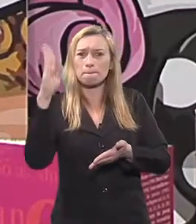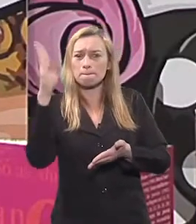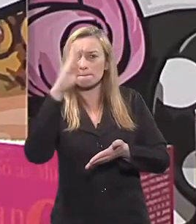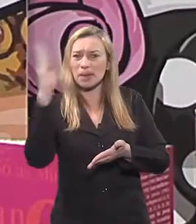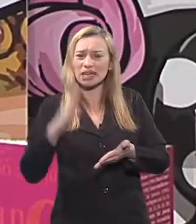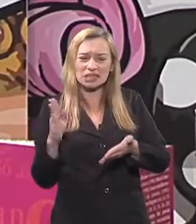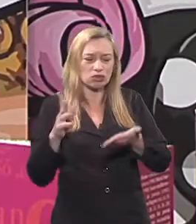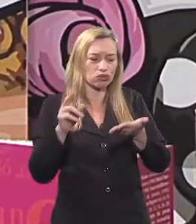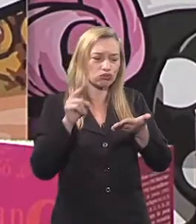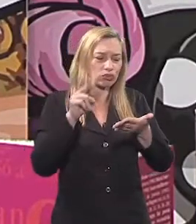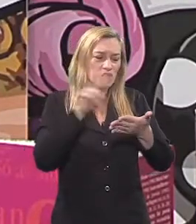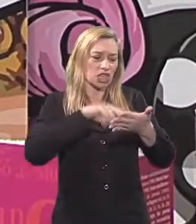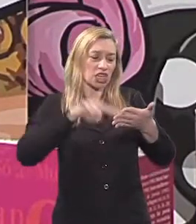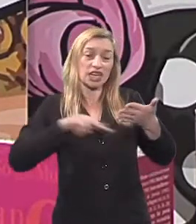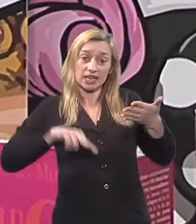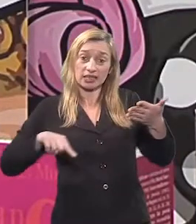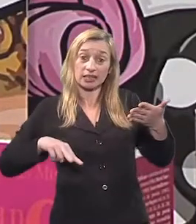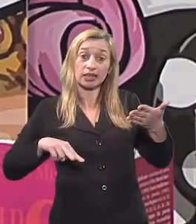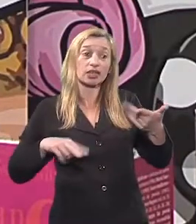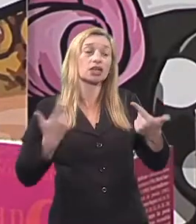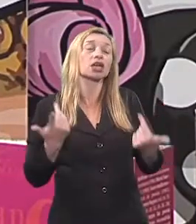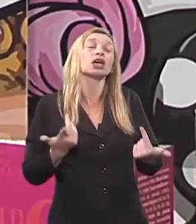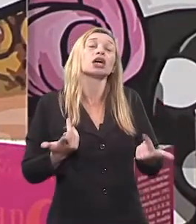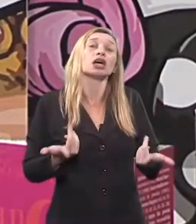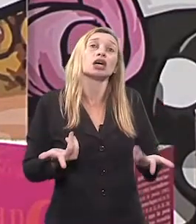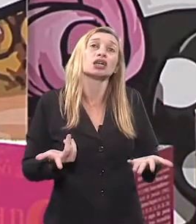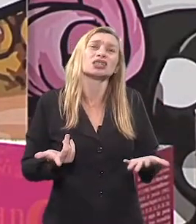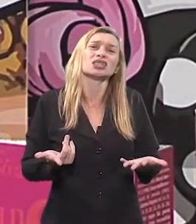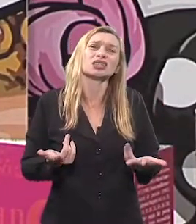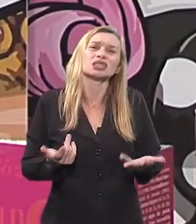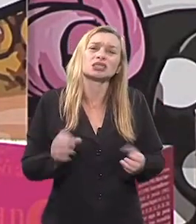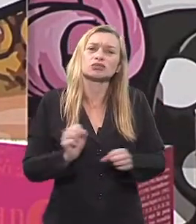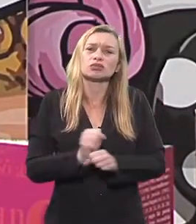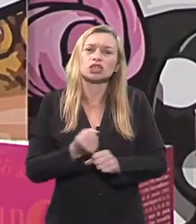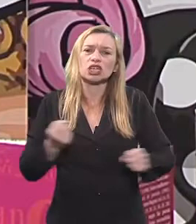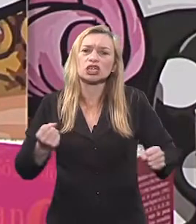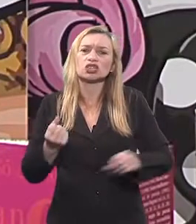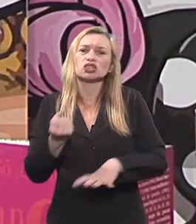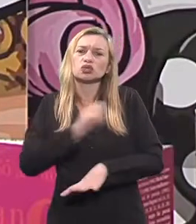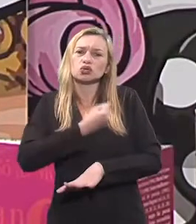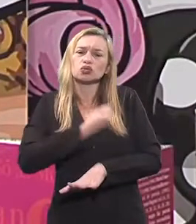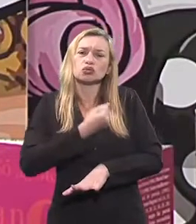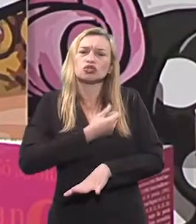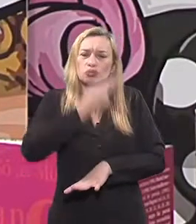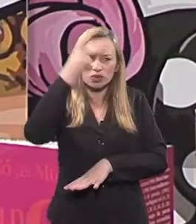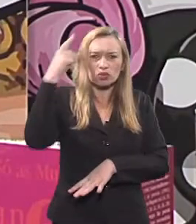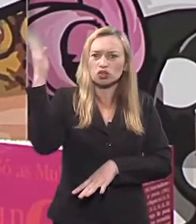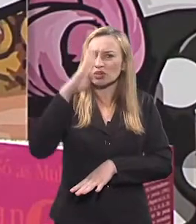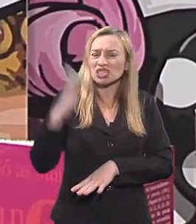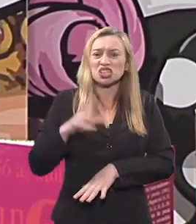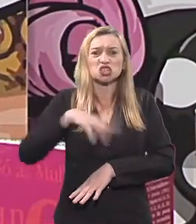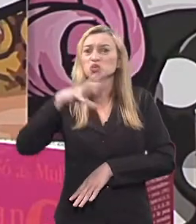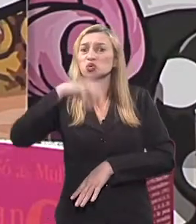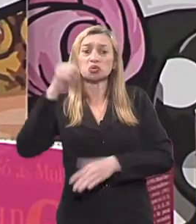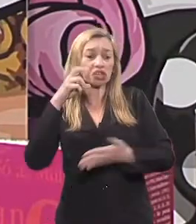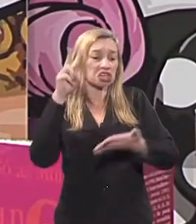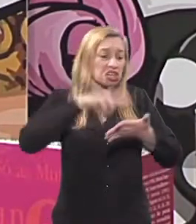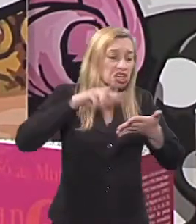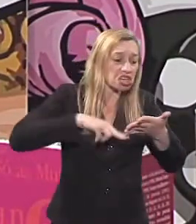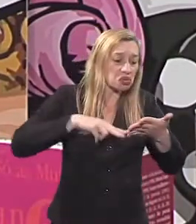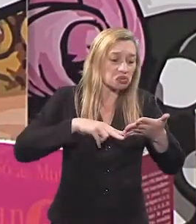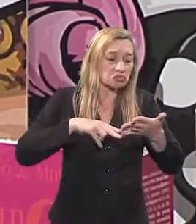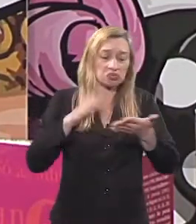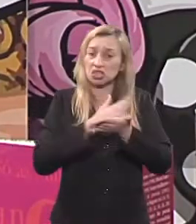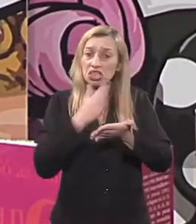leitor. A gente tem números baixíssimos de acesso ao livro, uma grande maioria de brasileiros nunca leram um